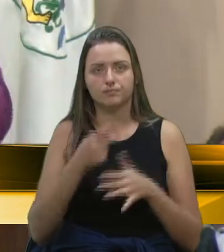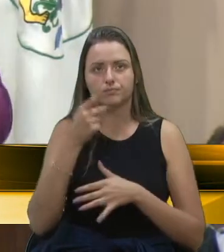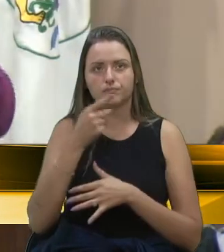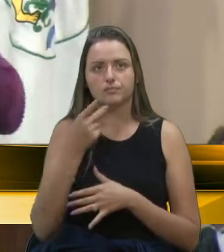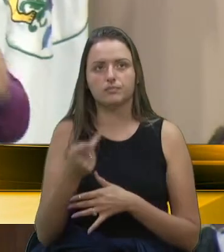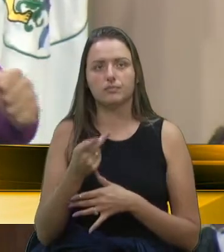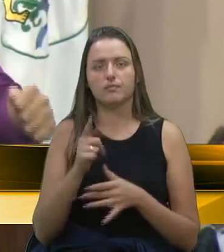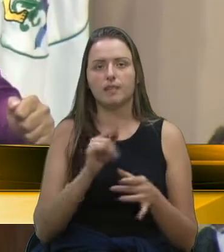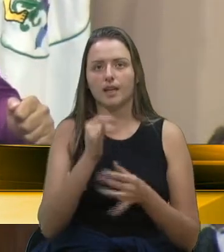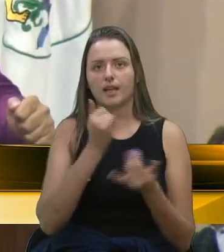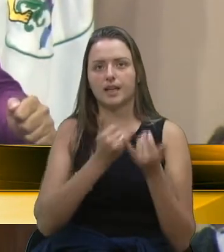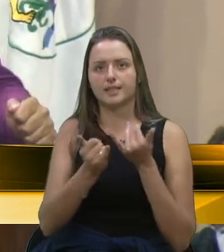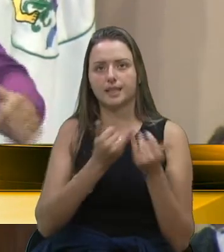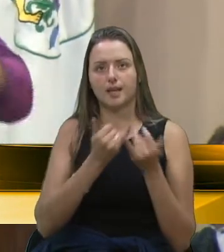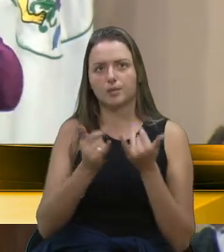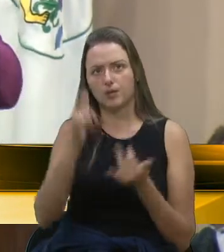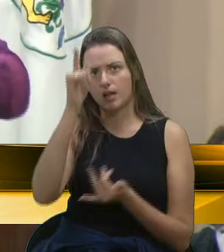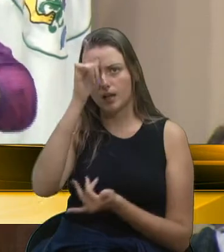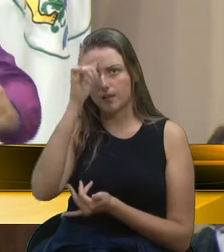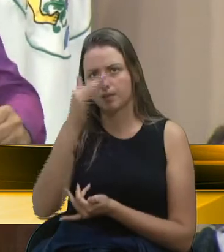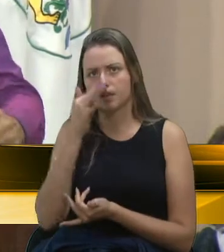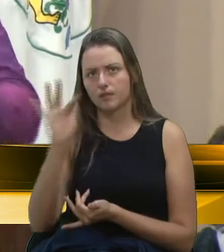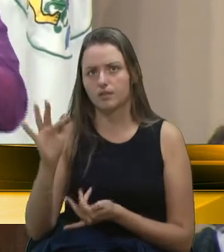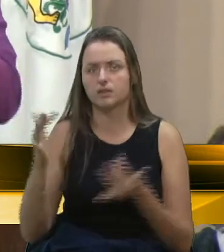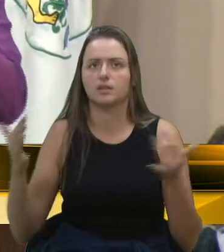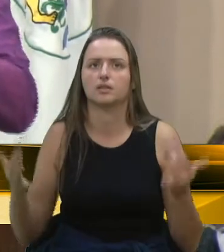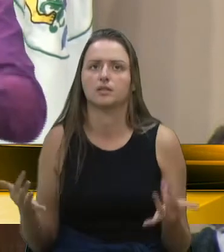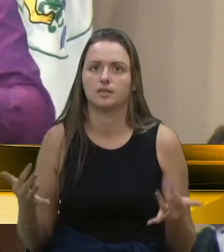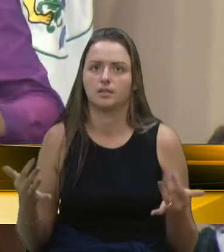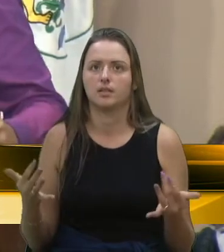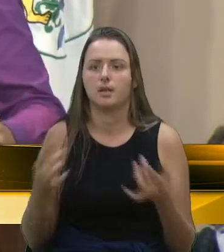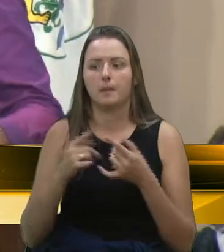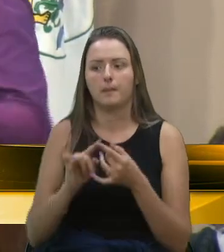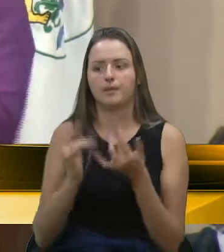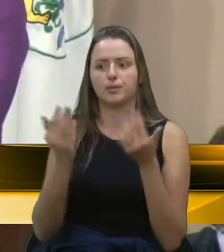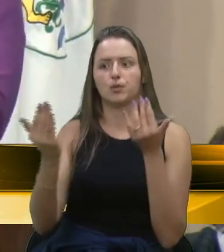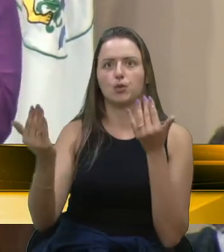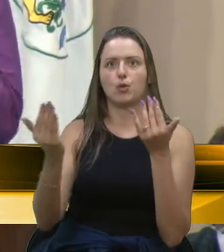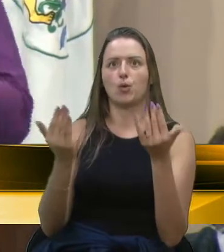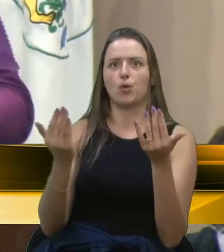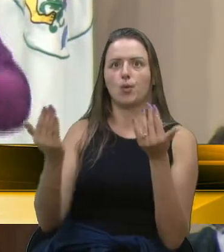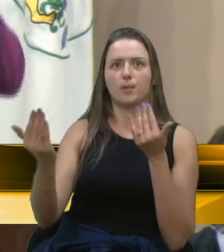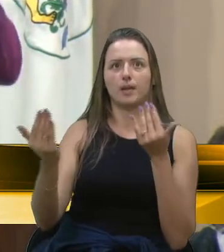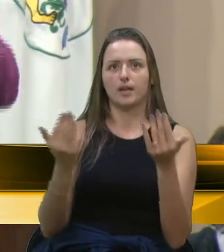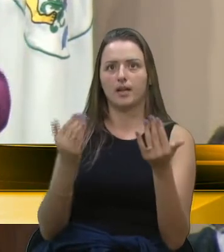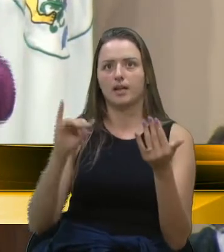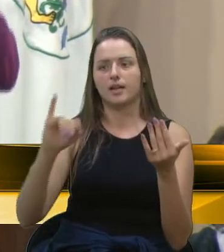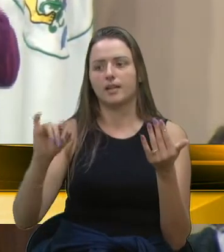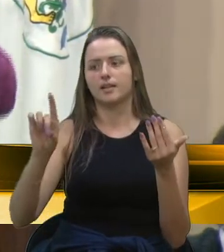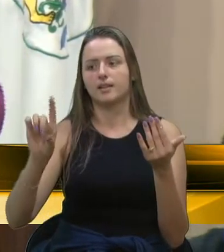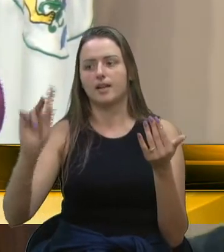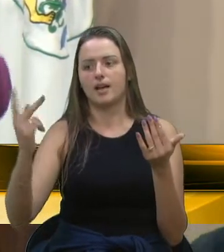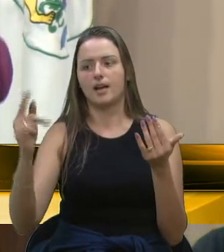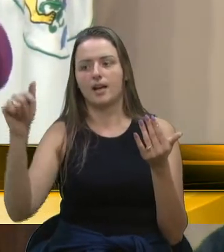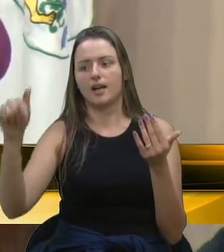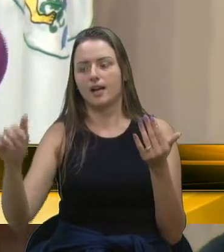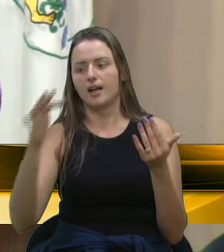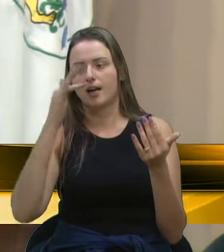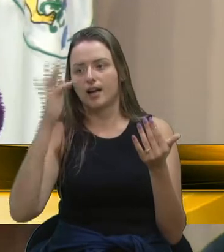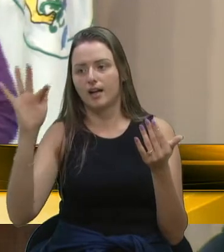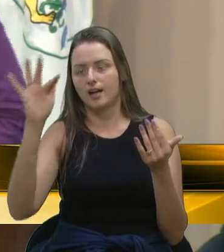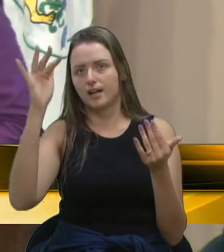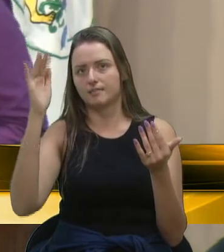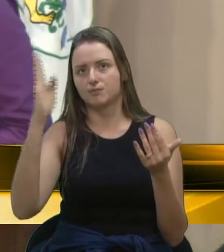da Alemanha e da França. Mas, gente, vamos comparar o IDH da Alemanha e da França com o IDH